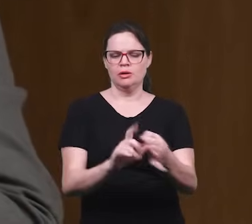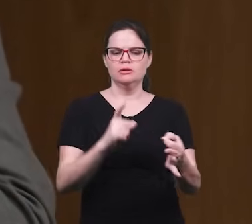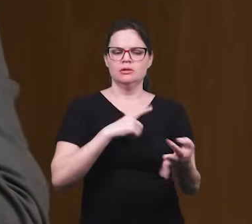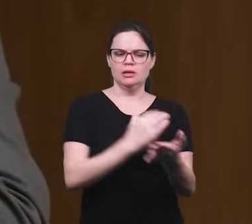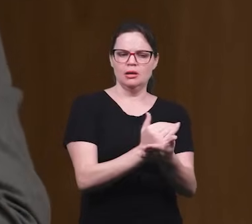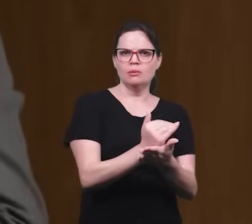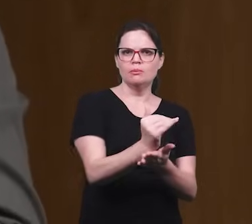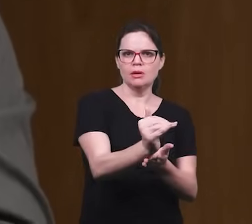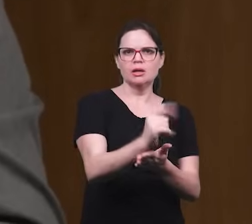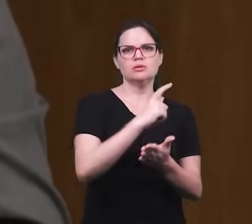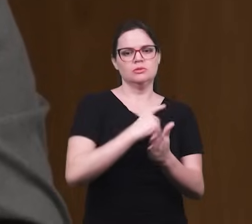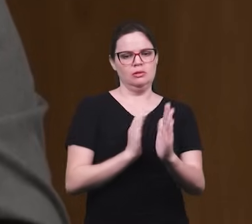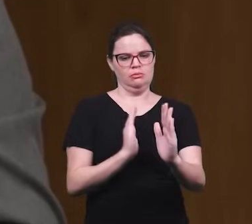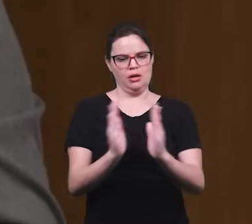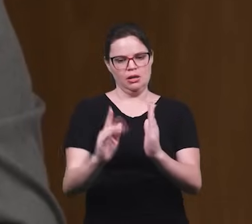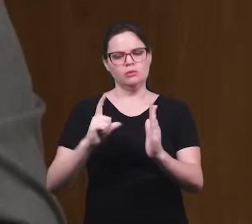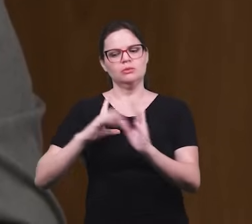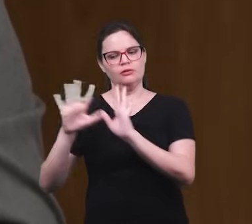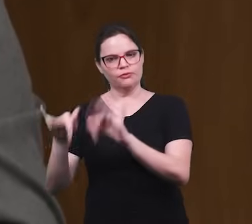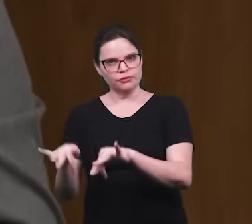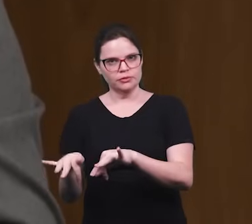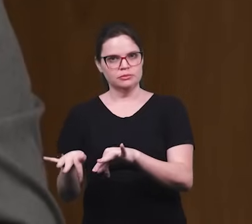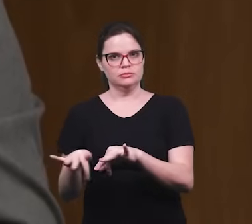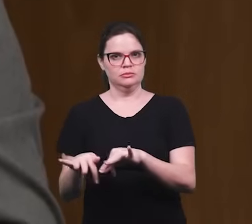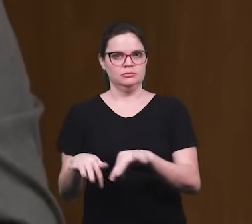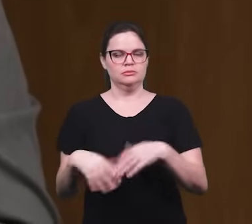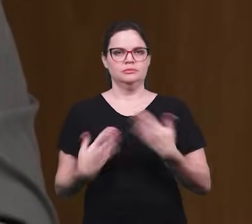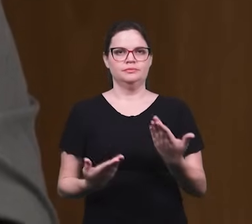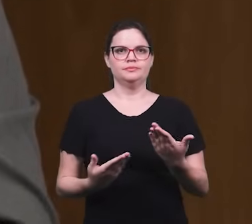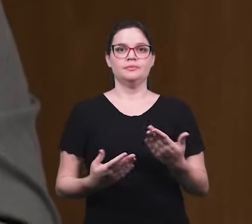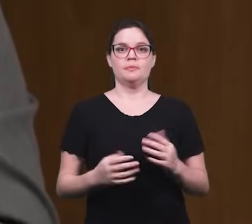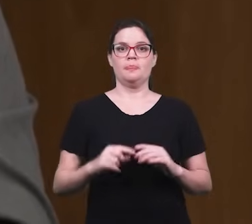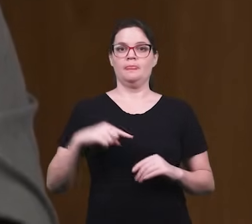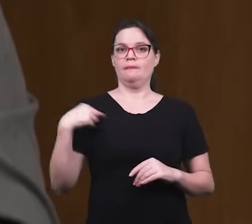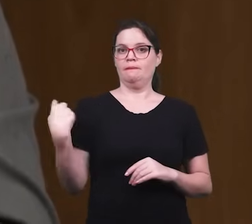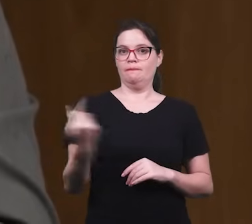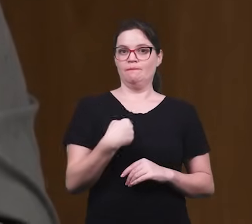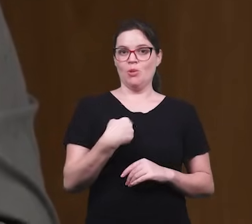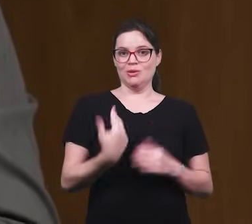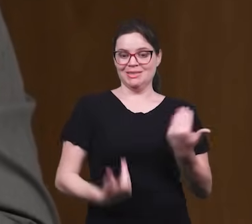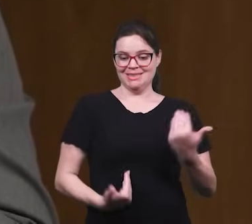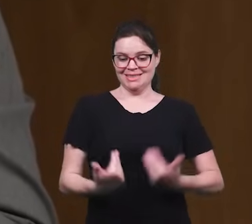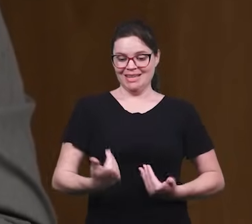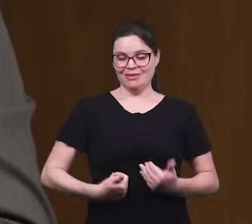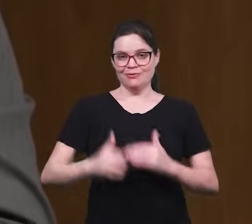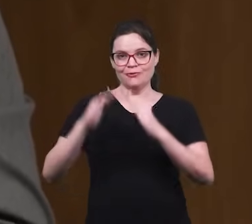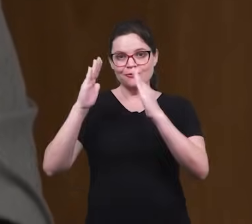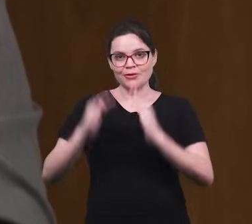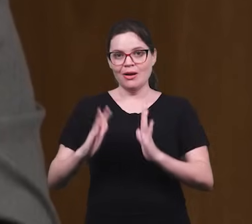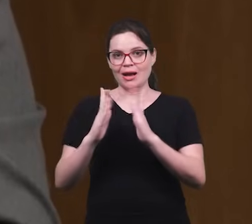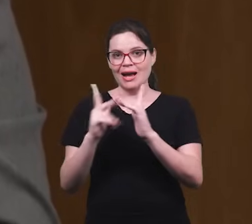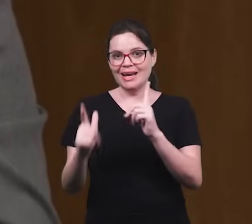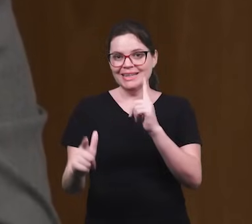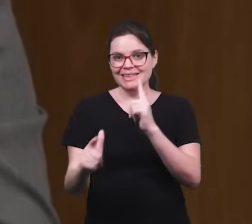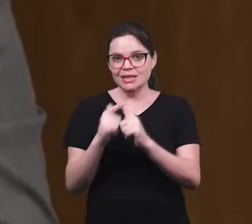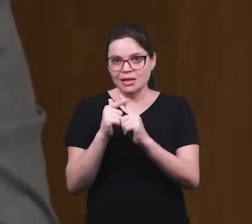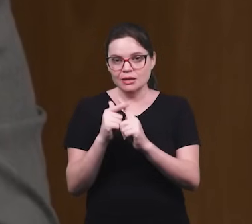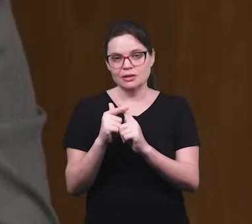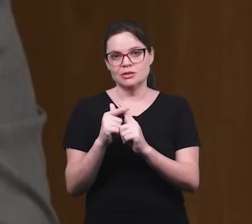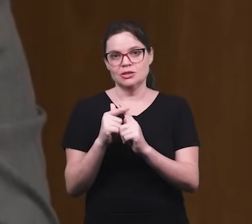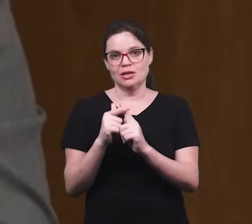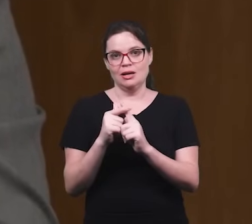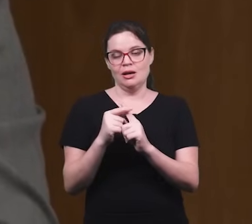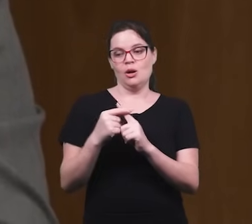tem meio, tem fim. E para a igreja, essa 4ª trombeta, a última trombeta